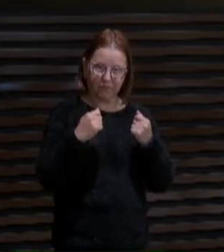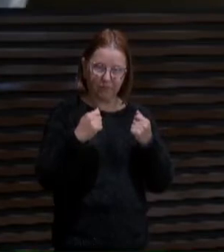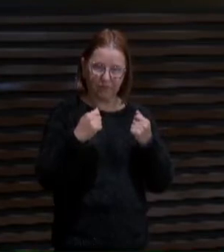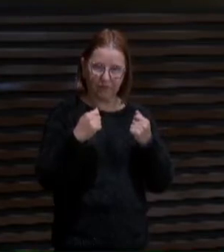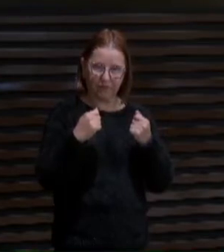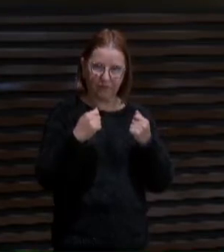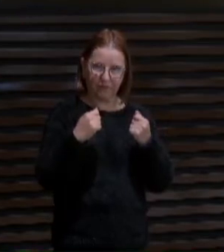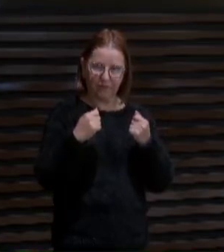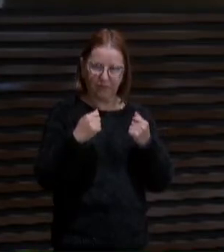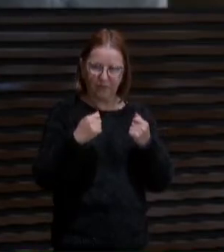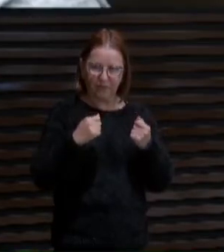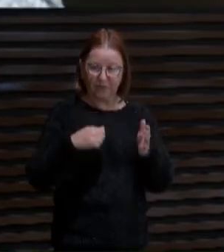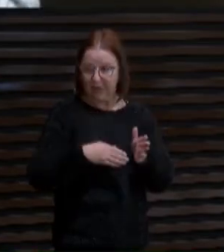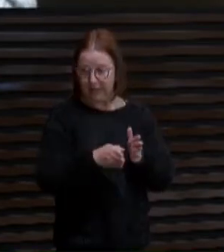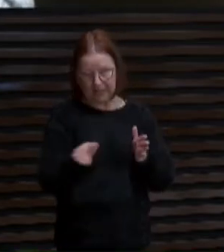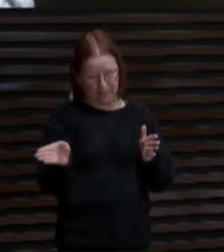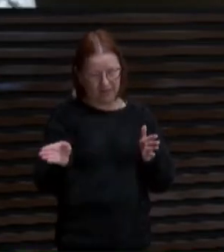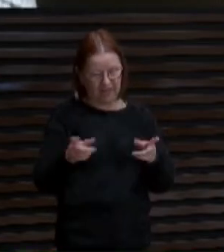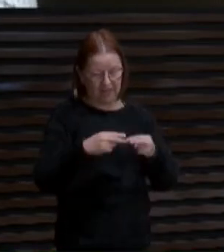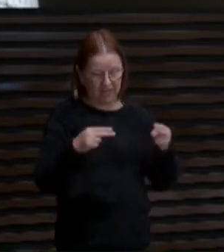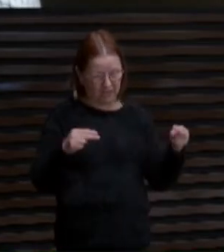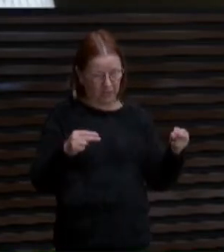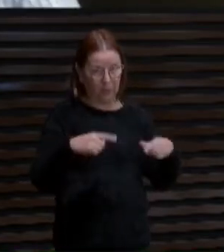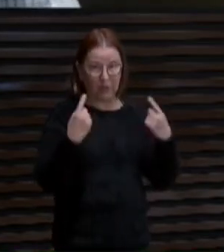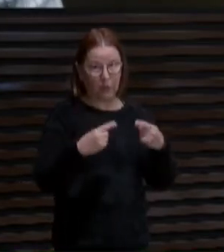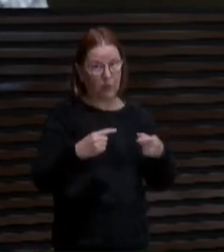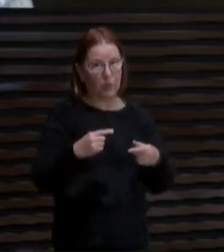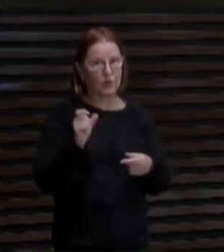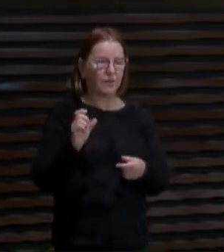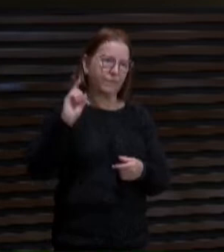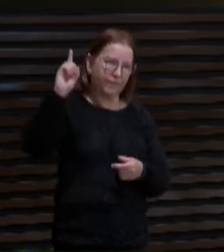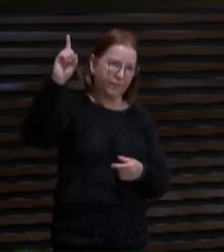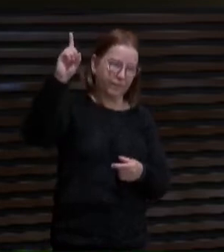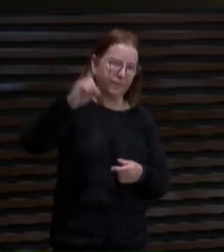de tudo aquilo que não convém de tudo aquilo que é contra a palavra de Deus